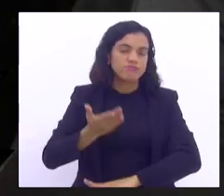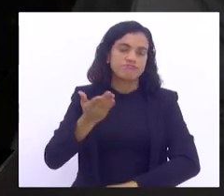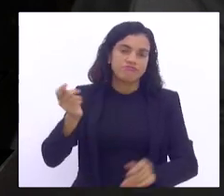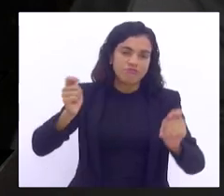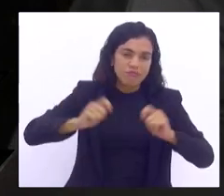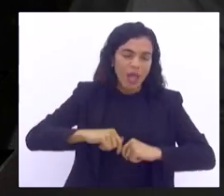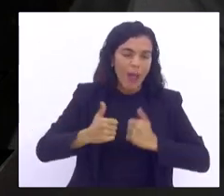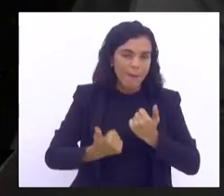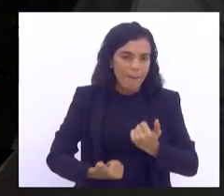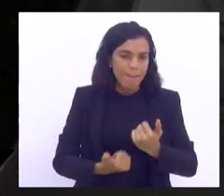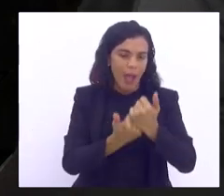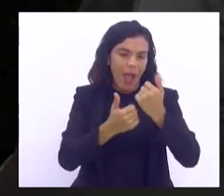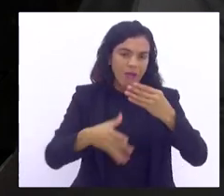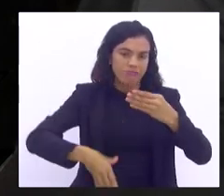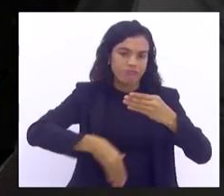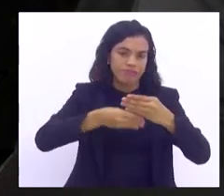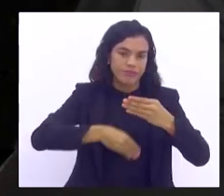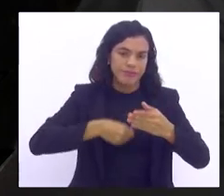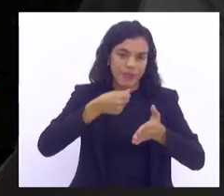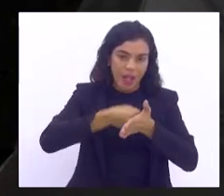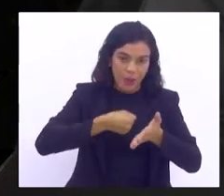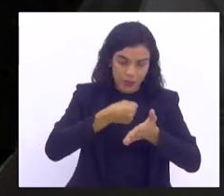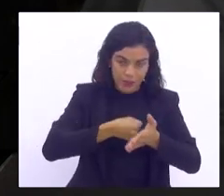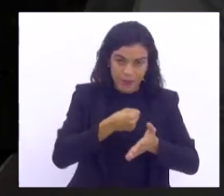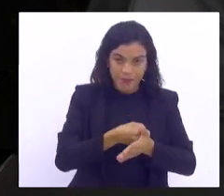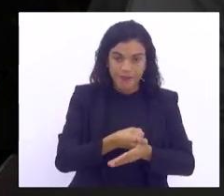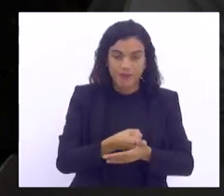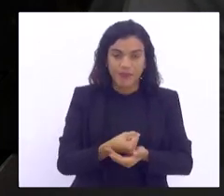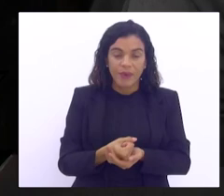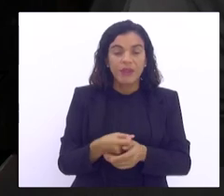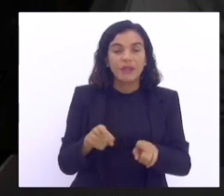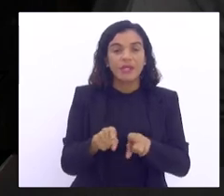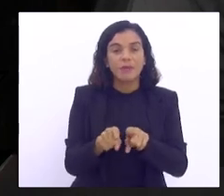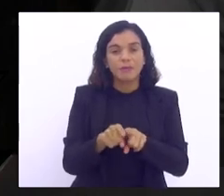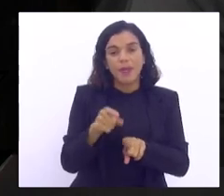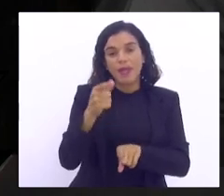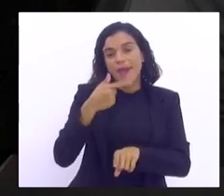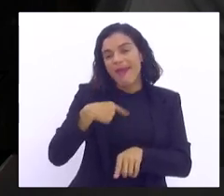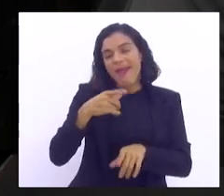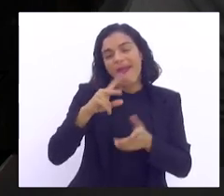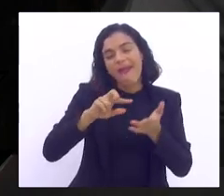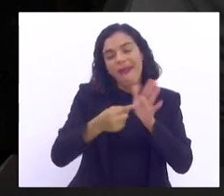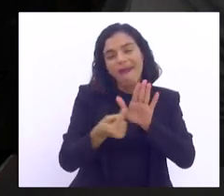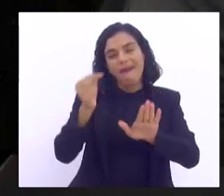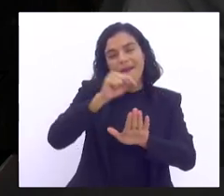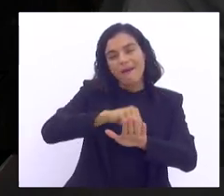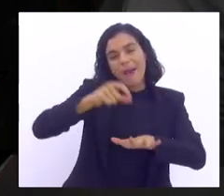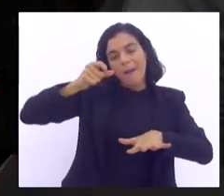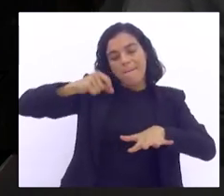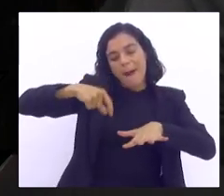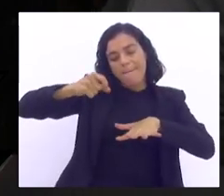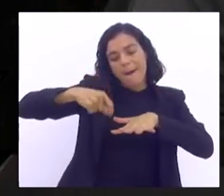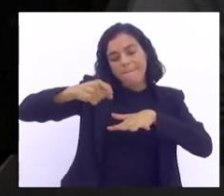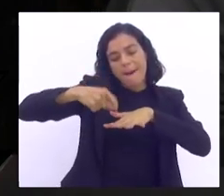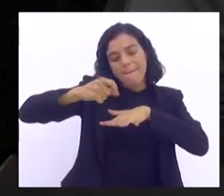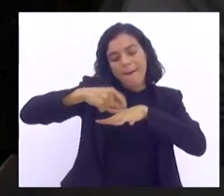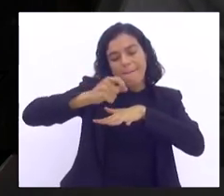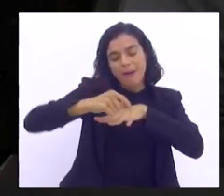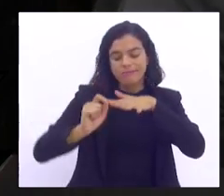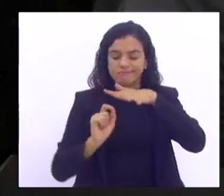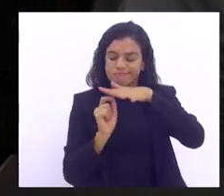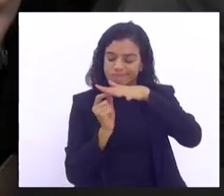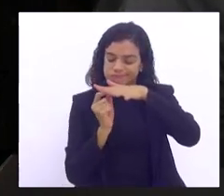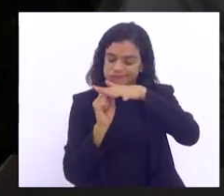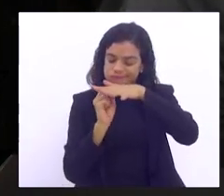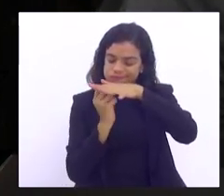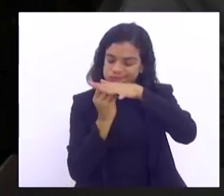poderão contribuir muito nesta luta. E eles vão aqui, eu vou dizer, que plantar sementes. Sementes que depois precisarão